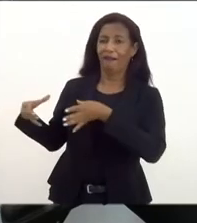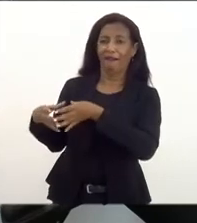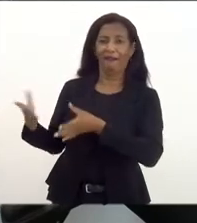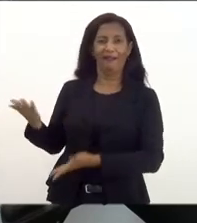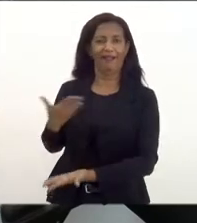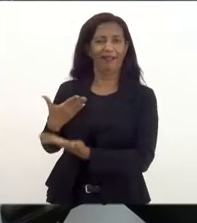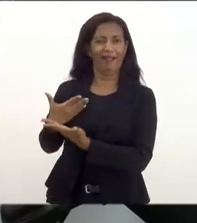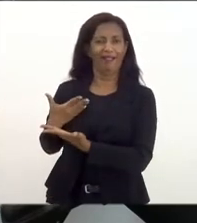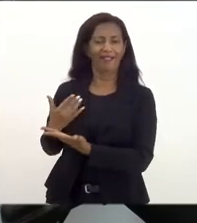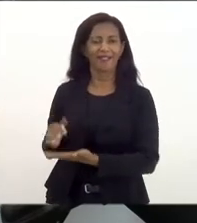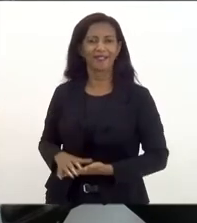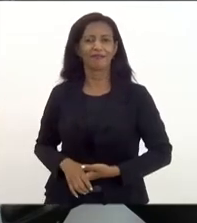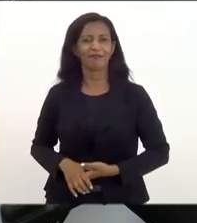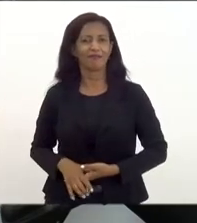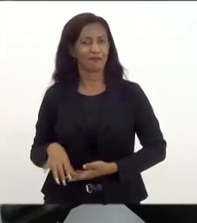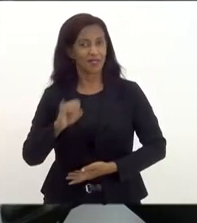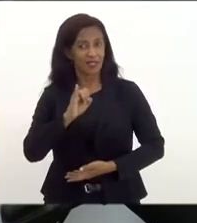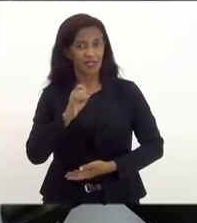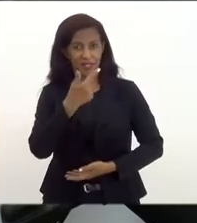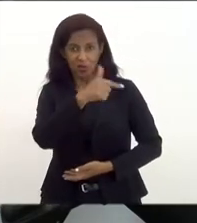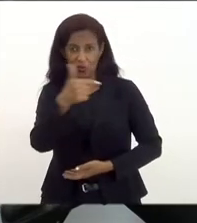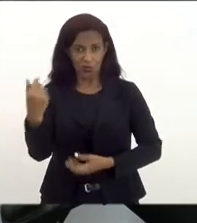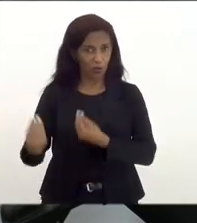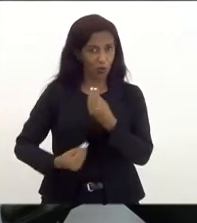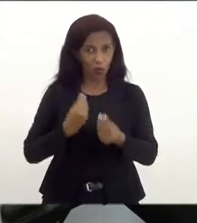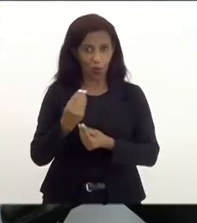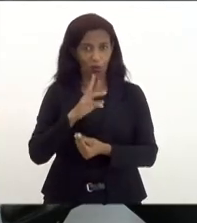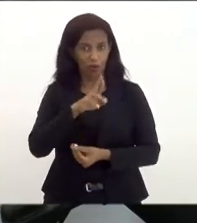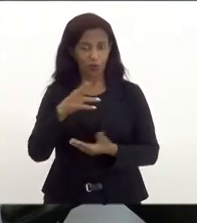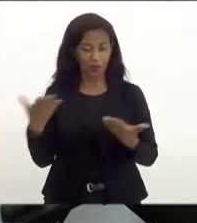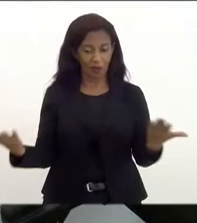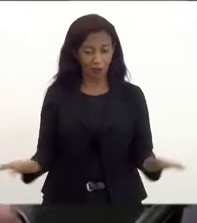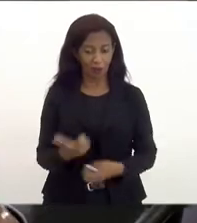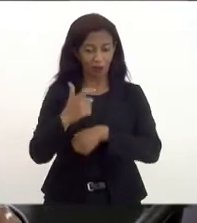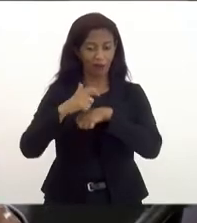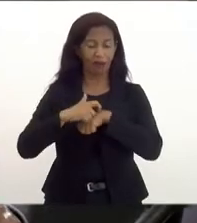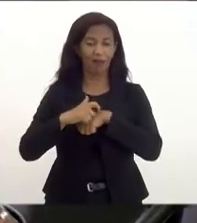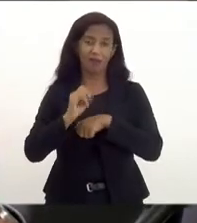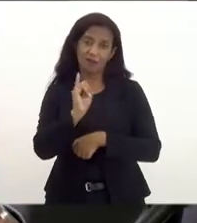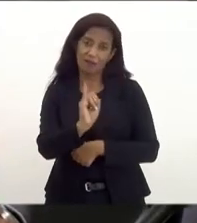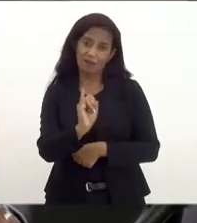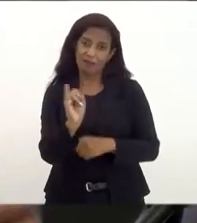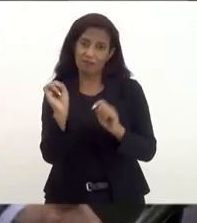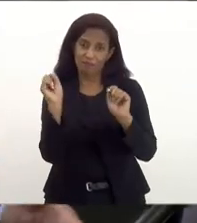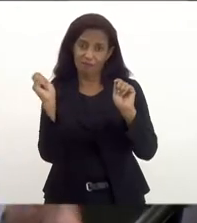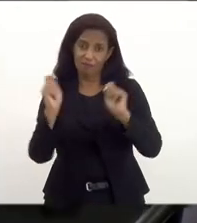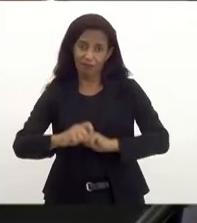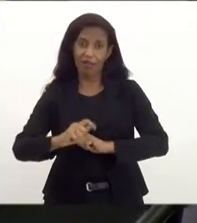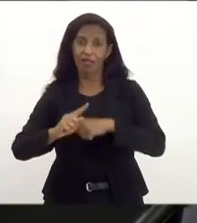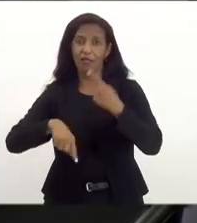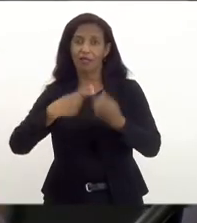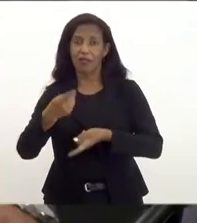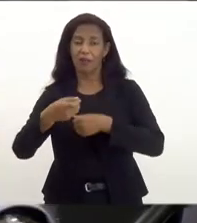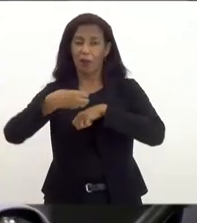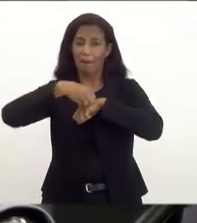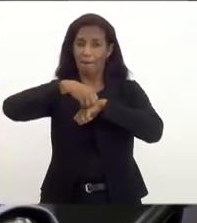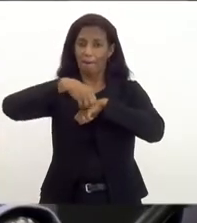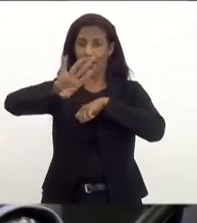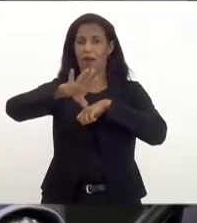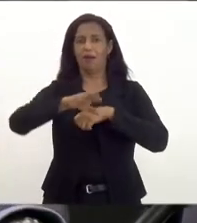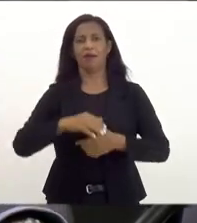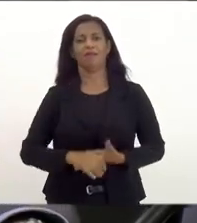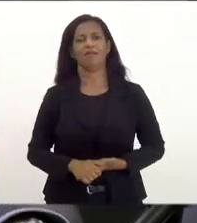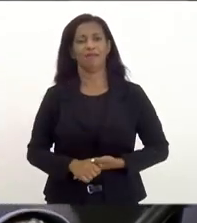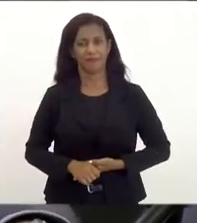meu o meu time E se a gente não tiver condições de responder agora a senhora me permitir depois eu respondo